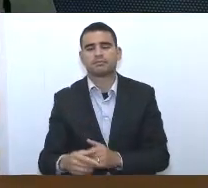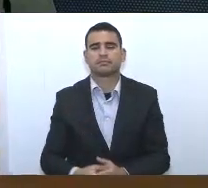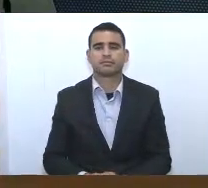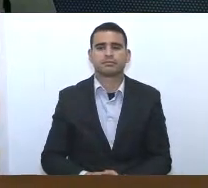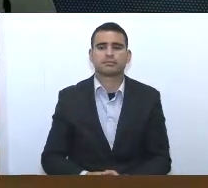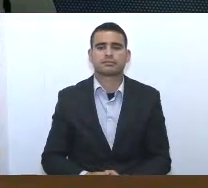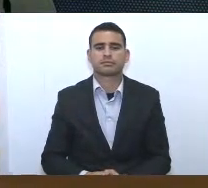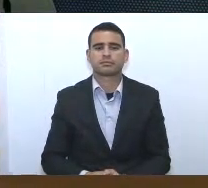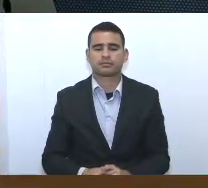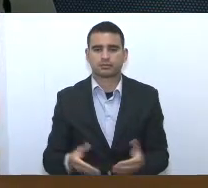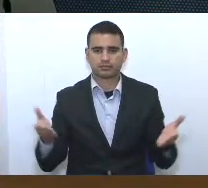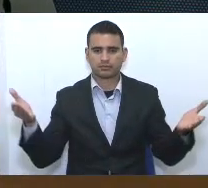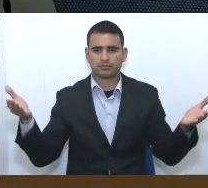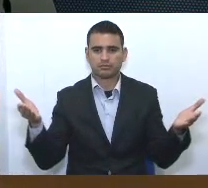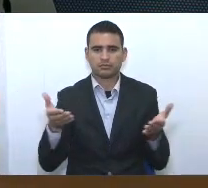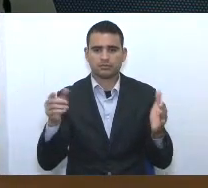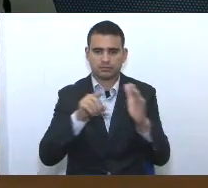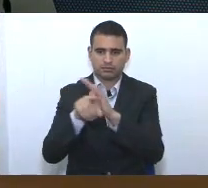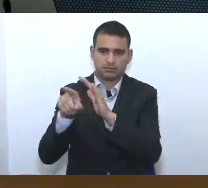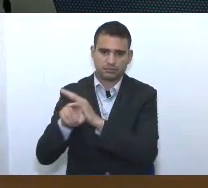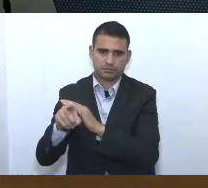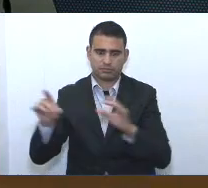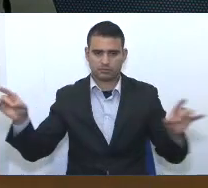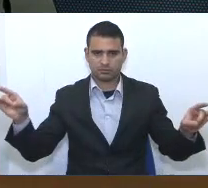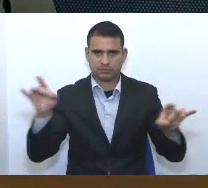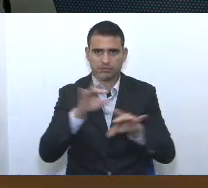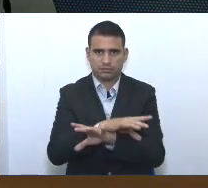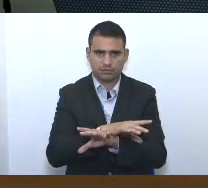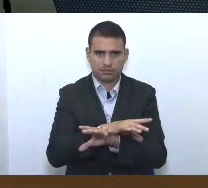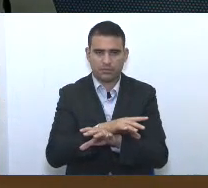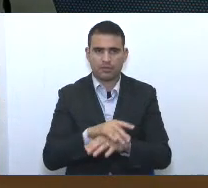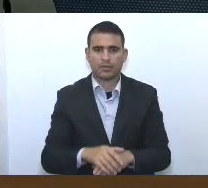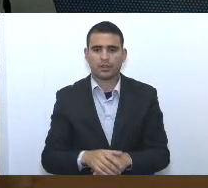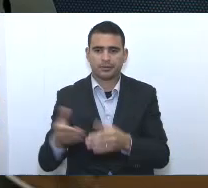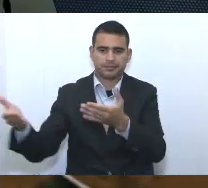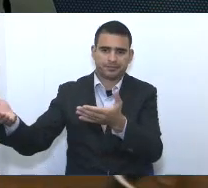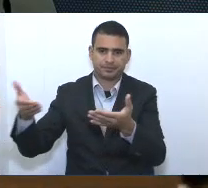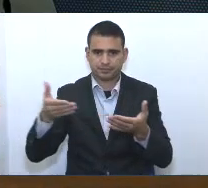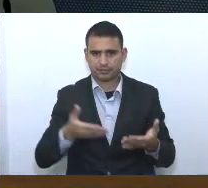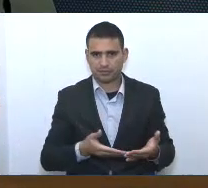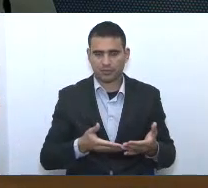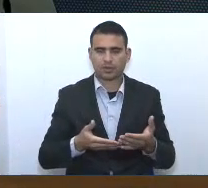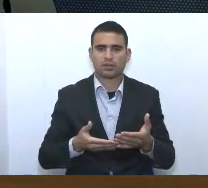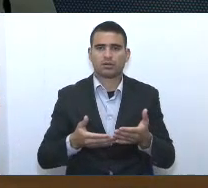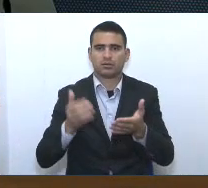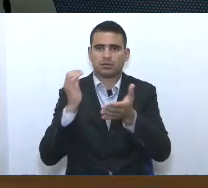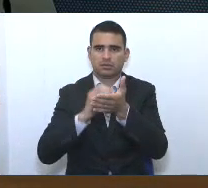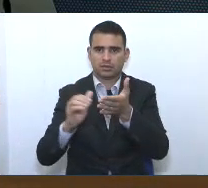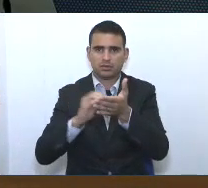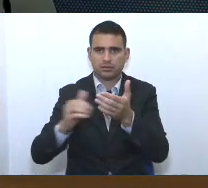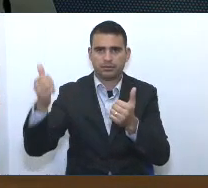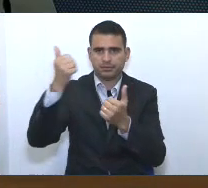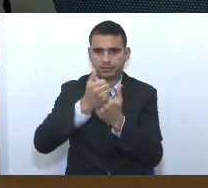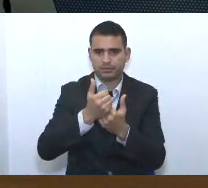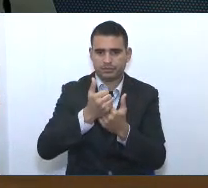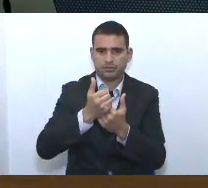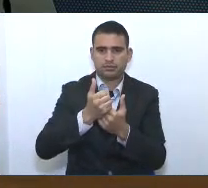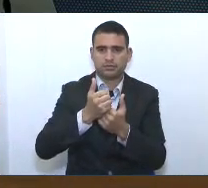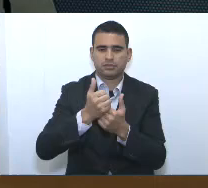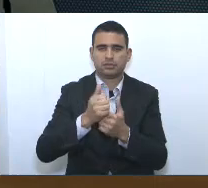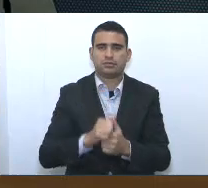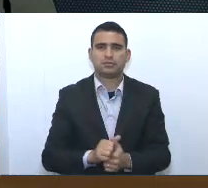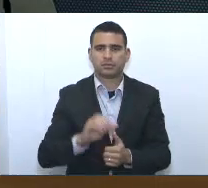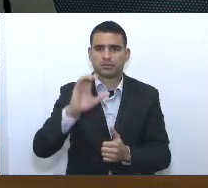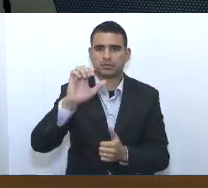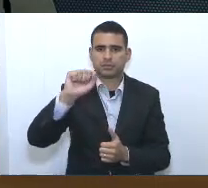Encerradas as inscrições de questionamentos, passemos a palavra ao nobre secretário adjunto, Dr. Carnete.